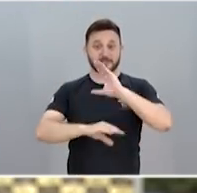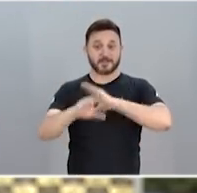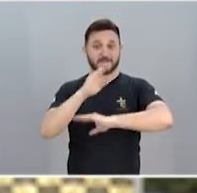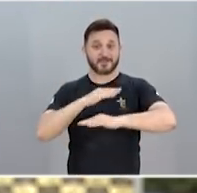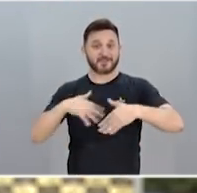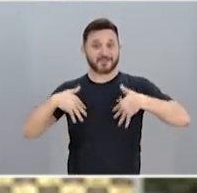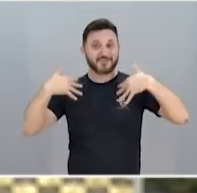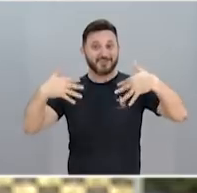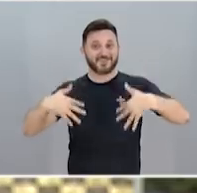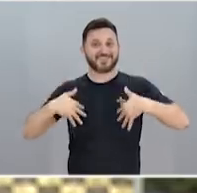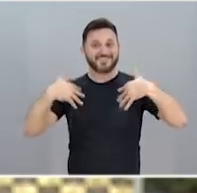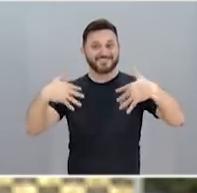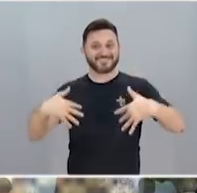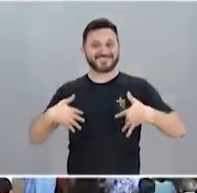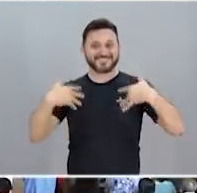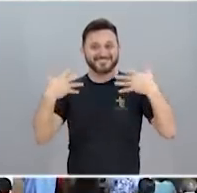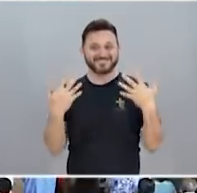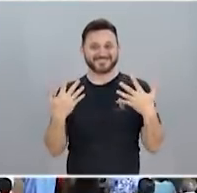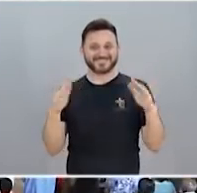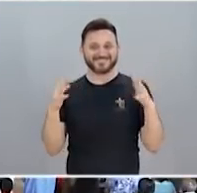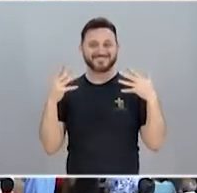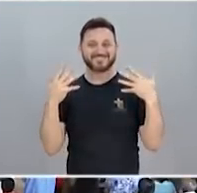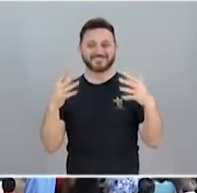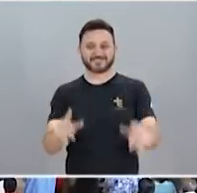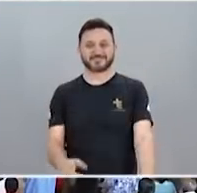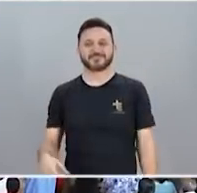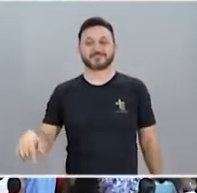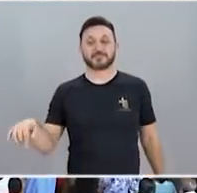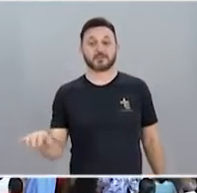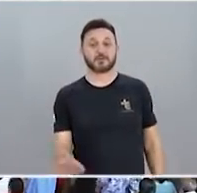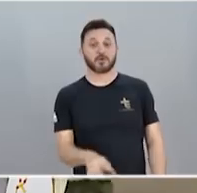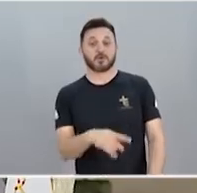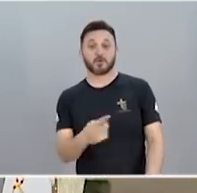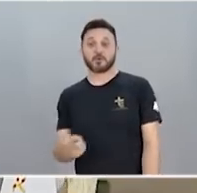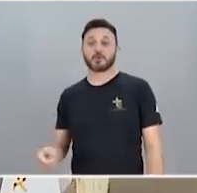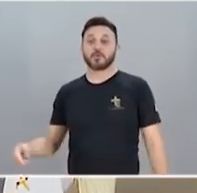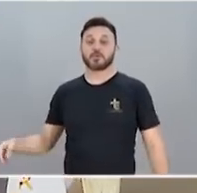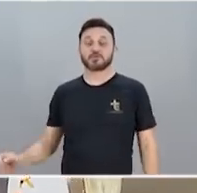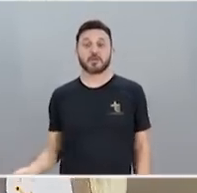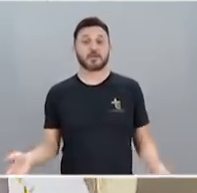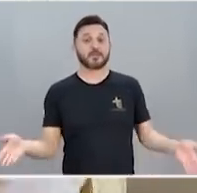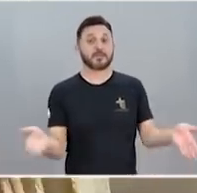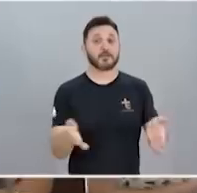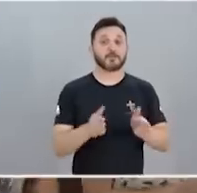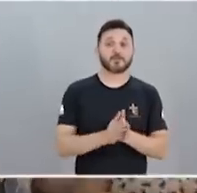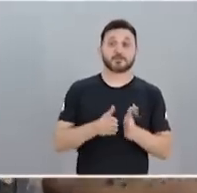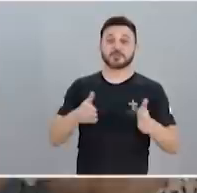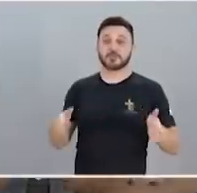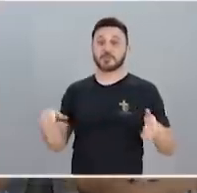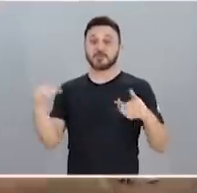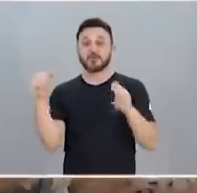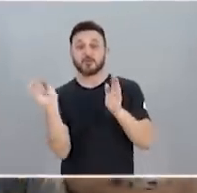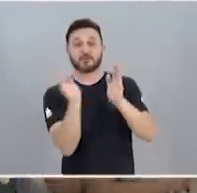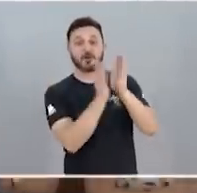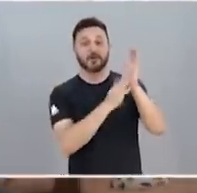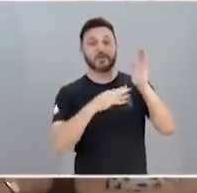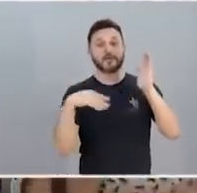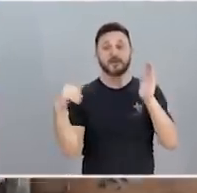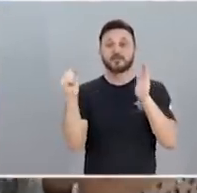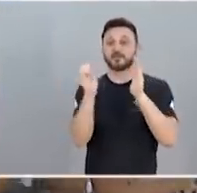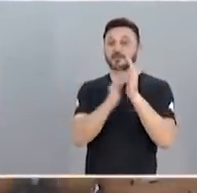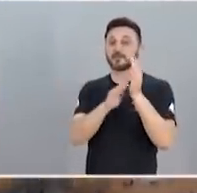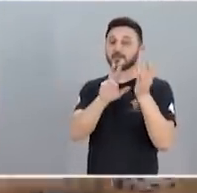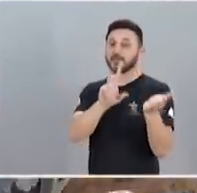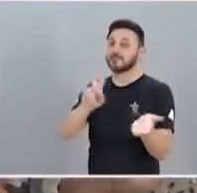entusiasmo nossa celebração. Cantemos, hoje é tempo de louvar a Deus. Hoje é tempo de louvar